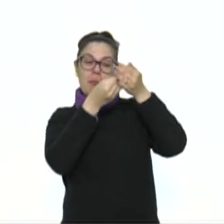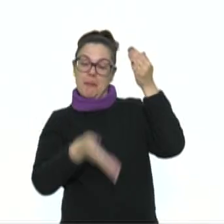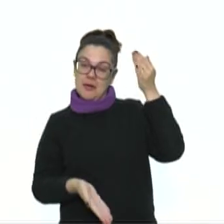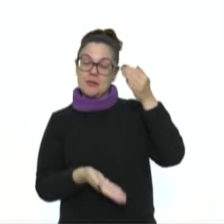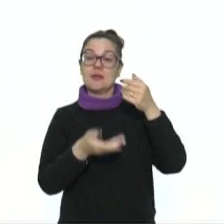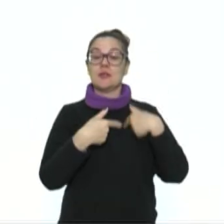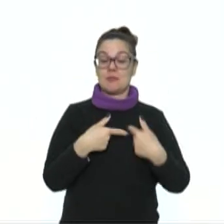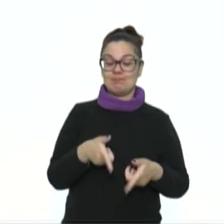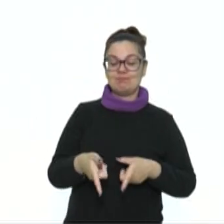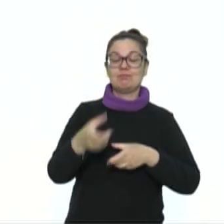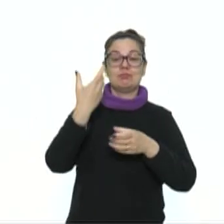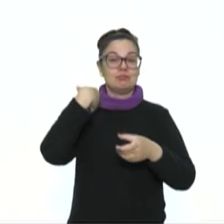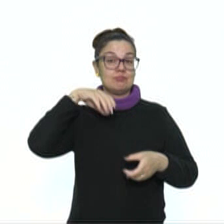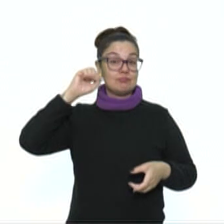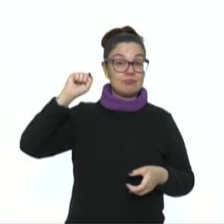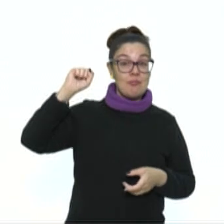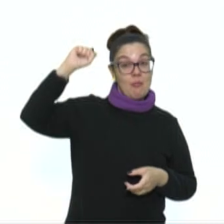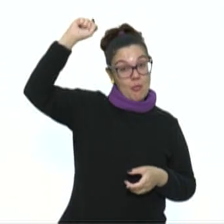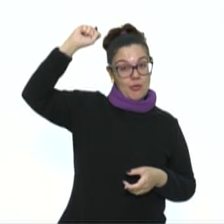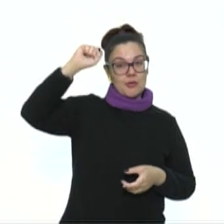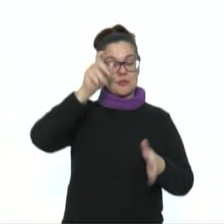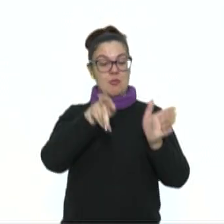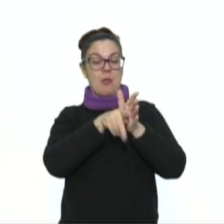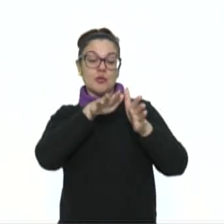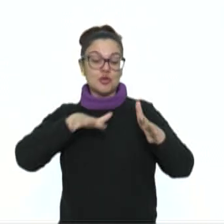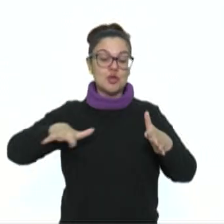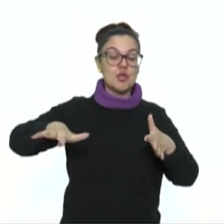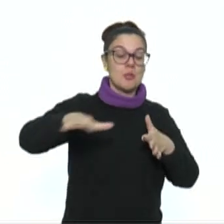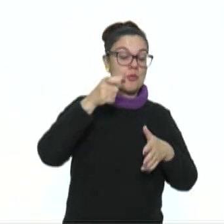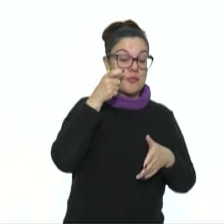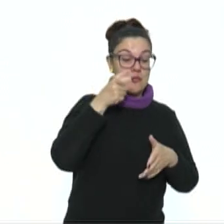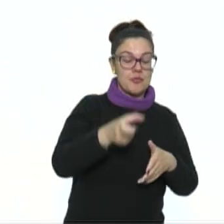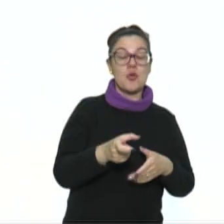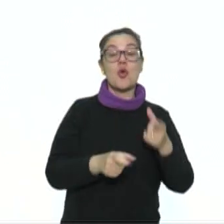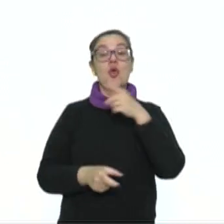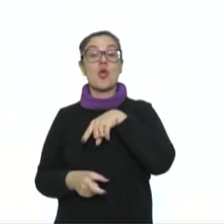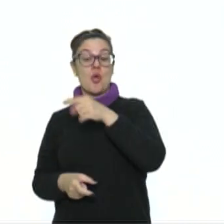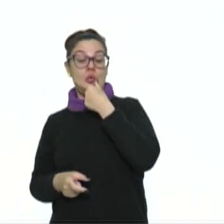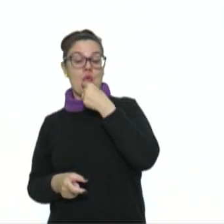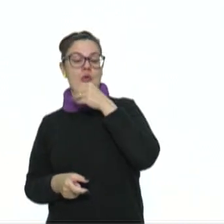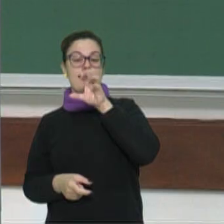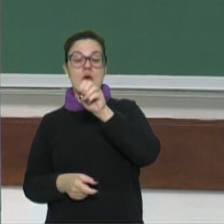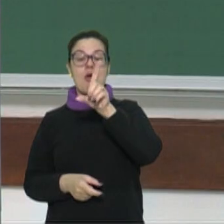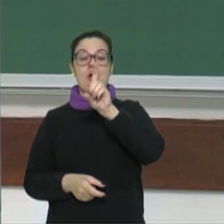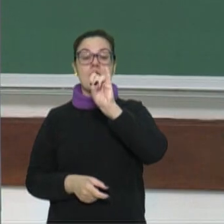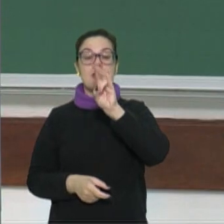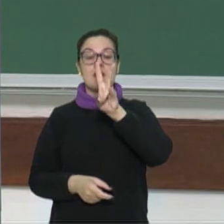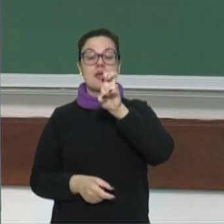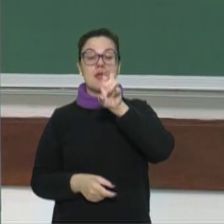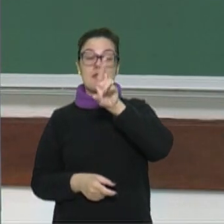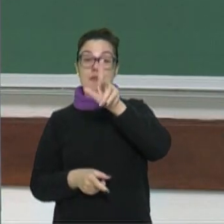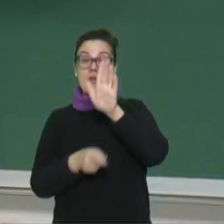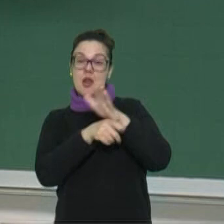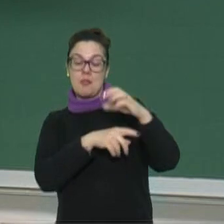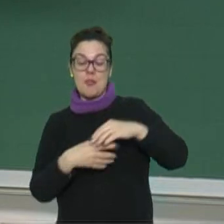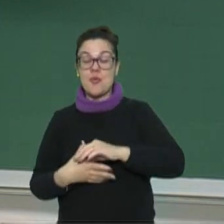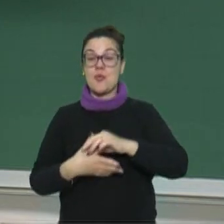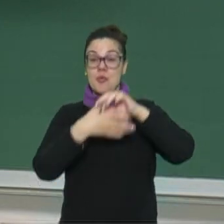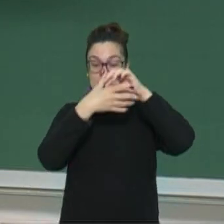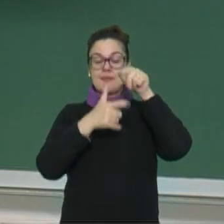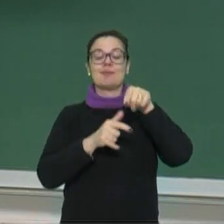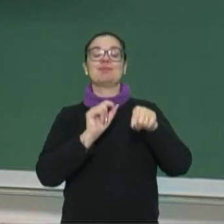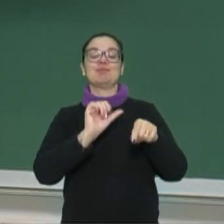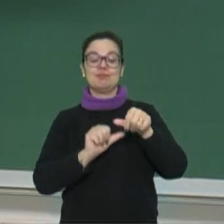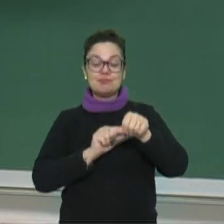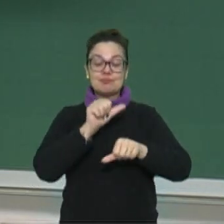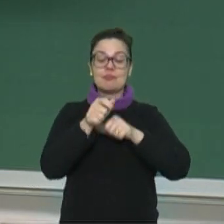é executado em praça pública e Oliver Cromwell, que liderava o exército do parlamento, ele passa então a exercer o poder,